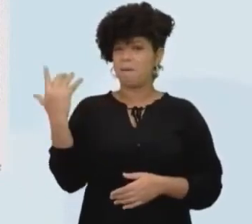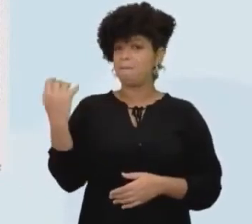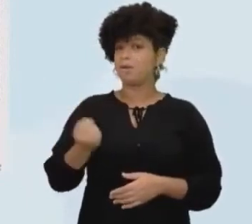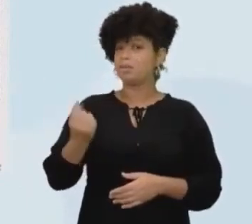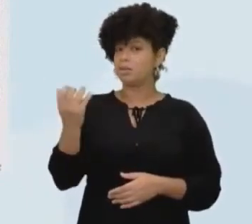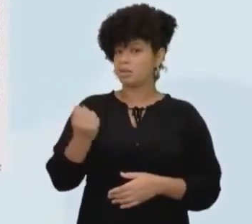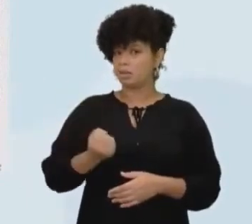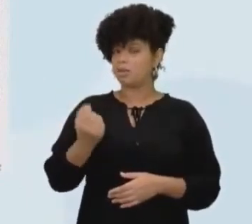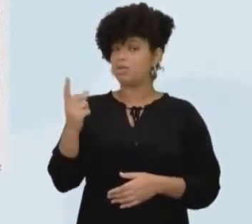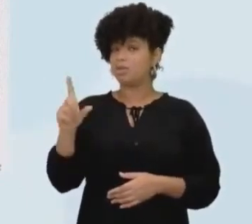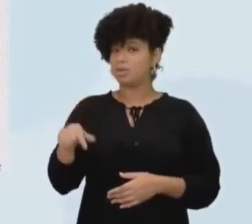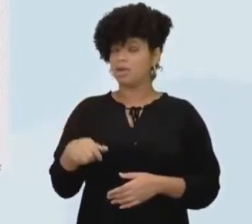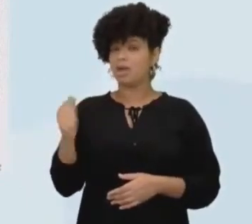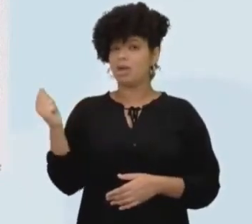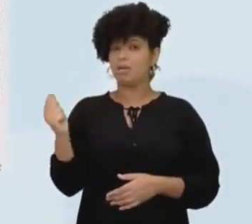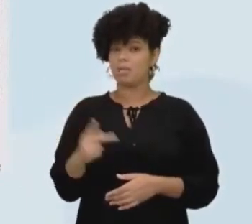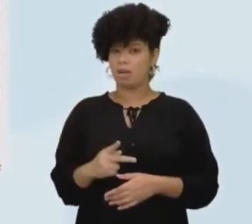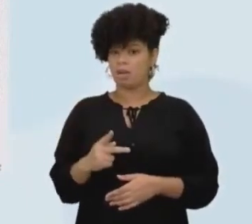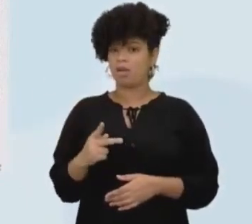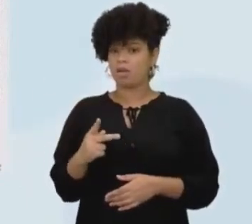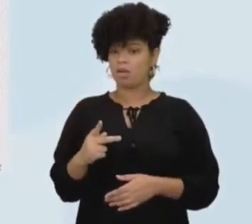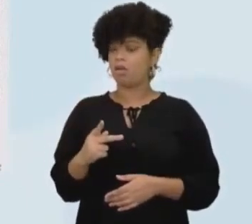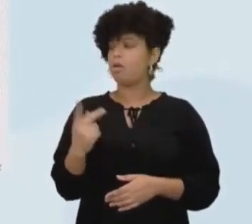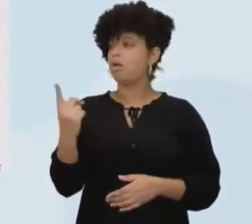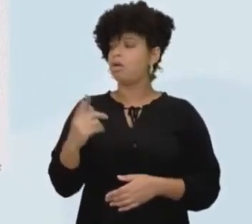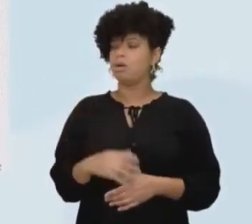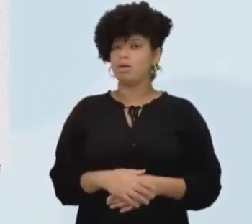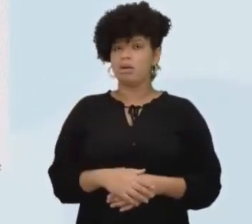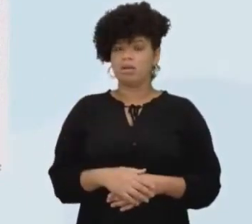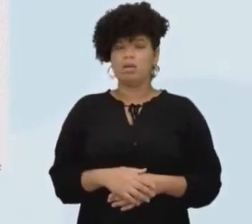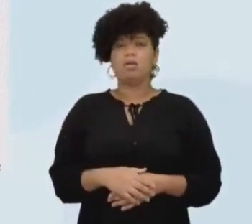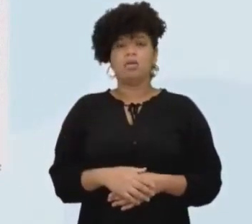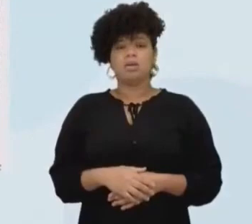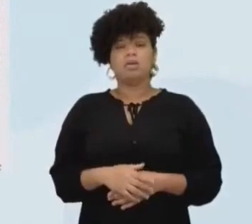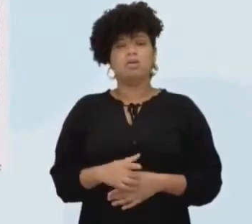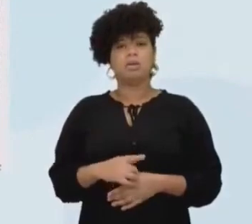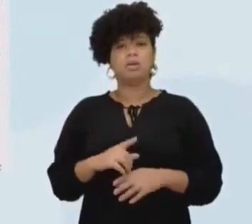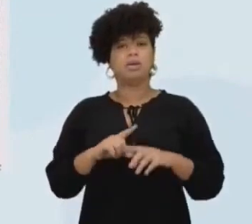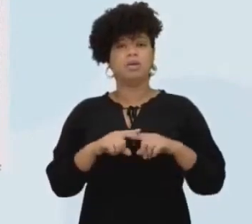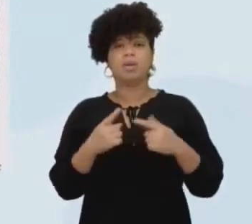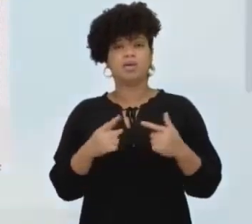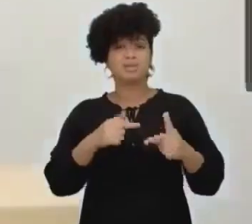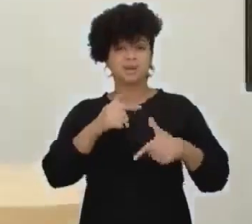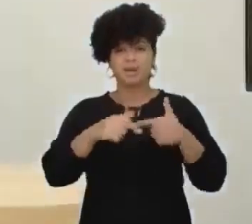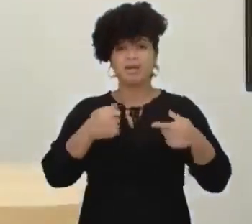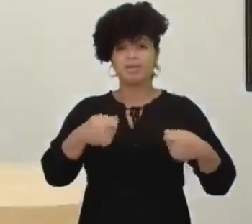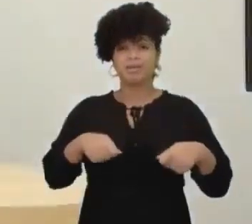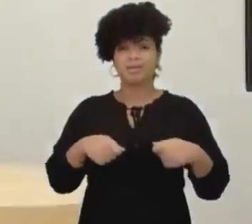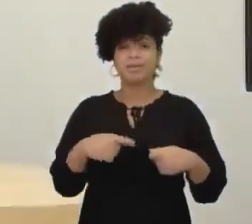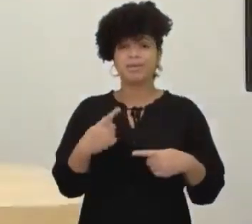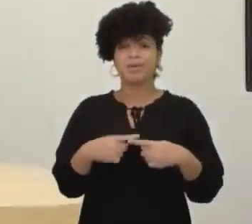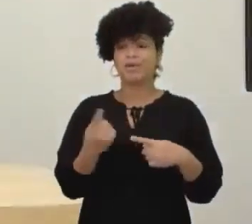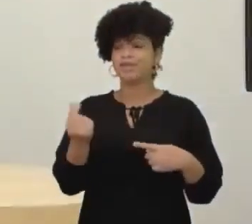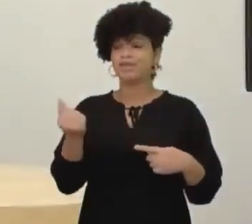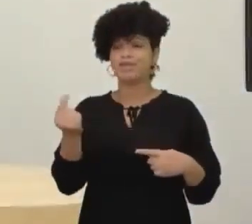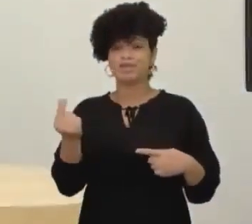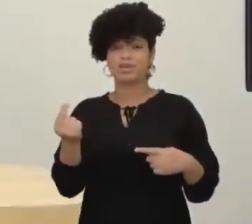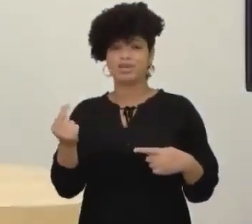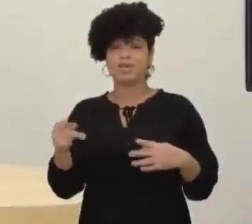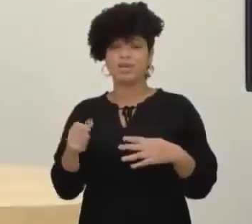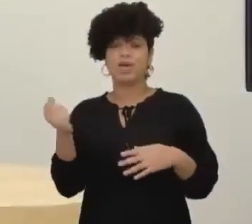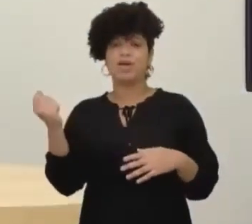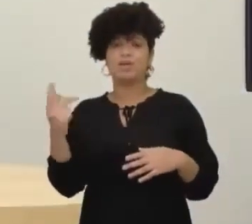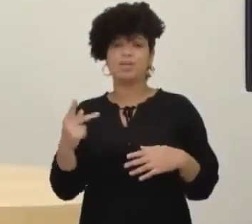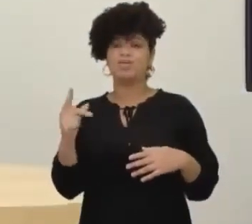boa parte dessa população que já ganha essa aposentadoria tem que trabalhar para né tem aí